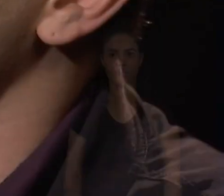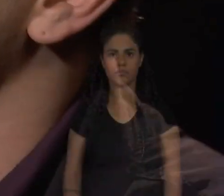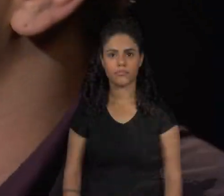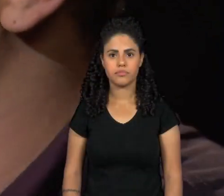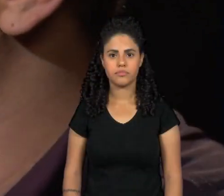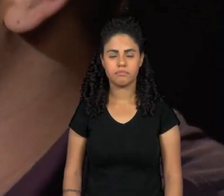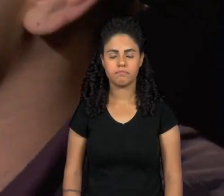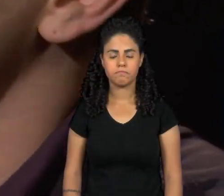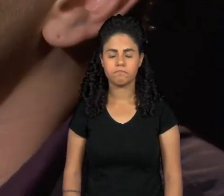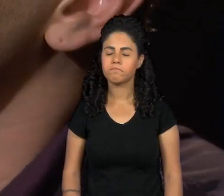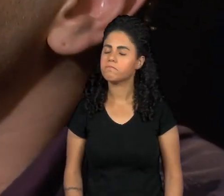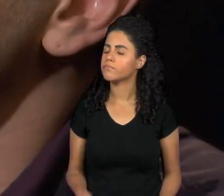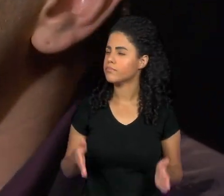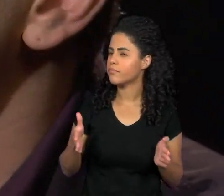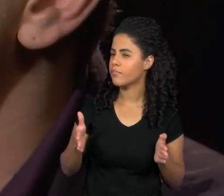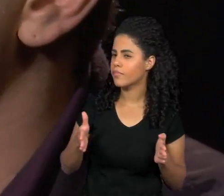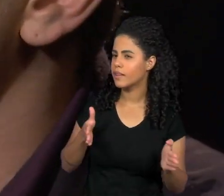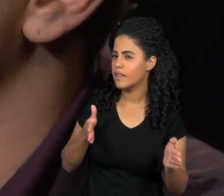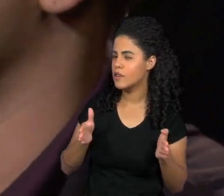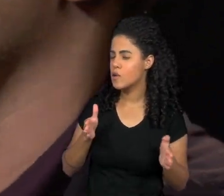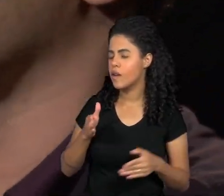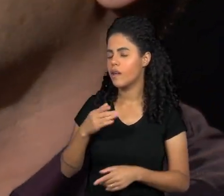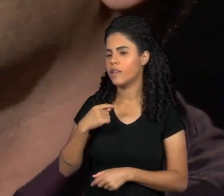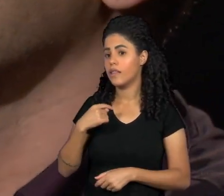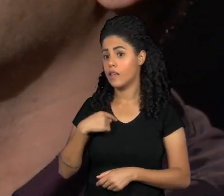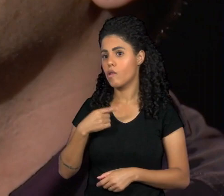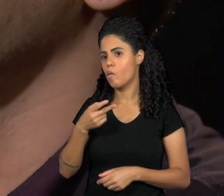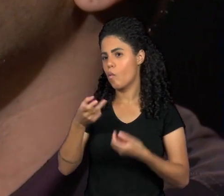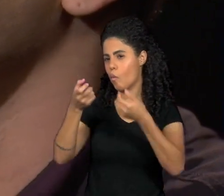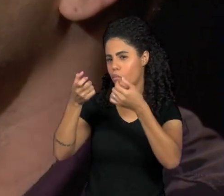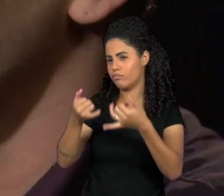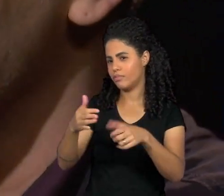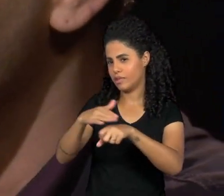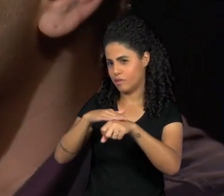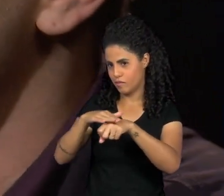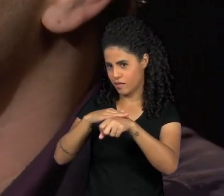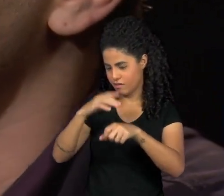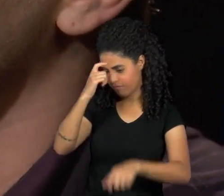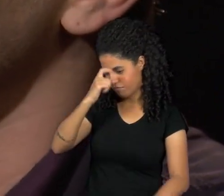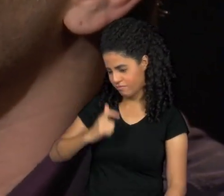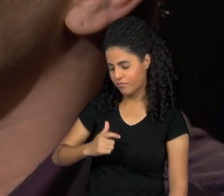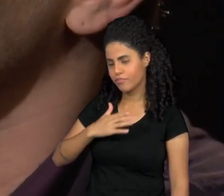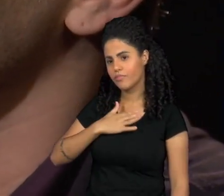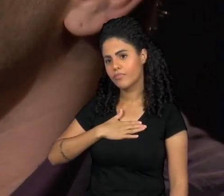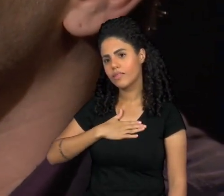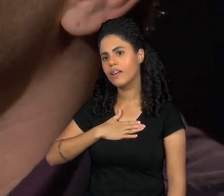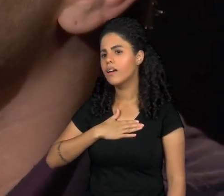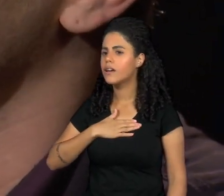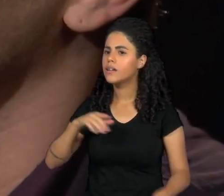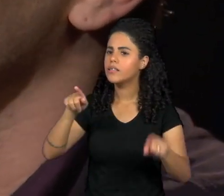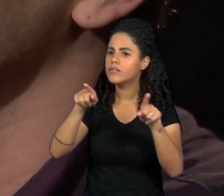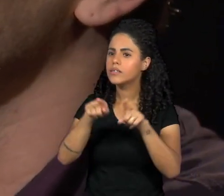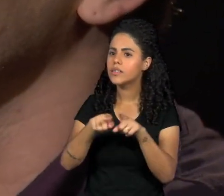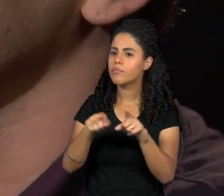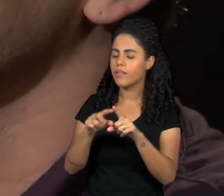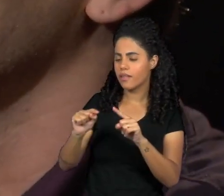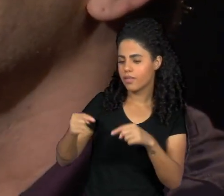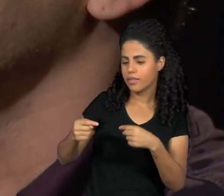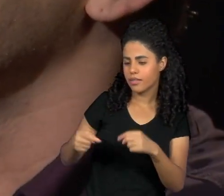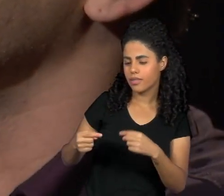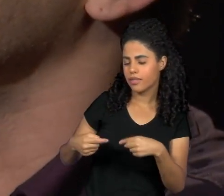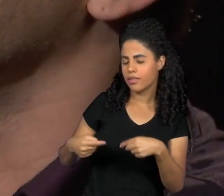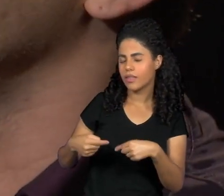Tem um momento que quando eu vejo você agora falando sobre mim e fazendo essas